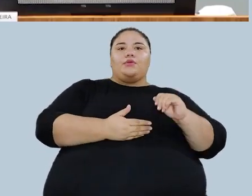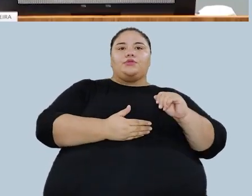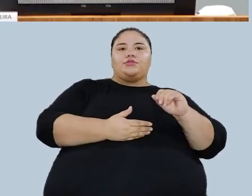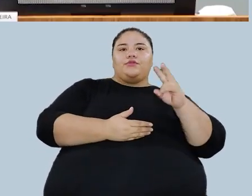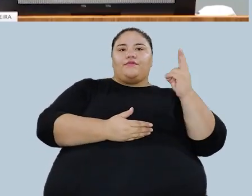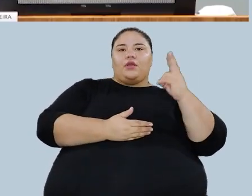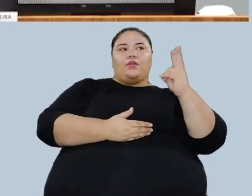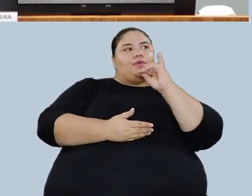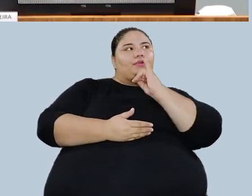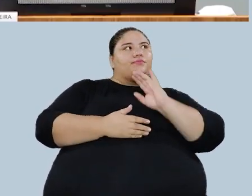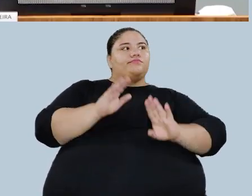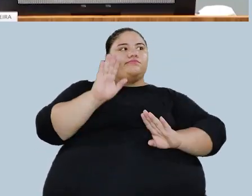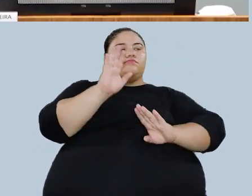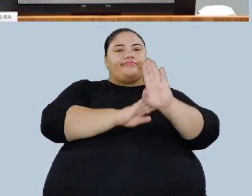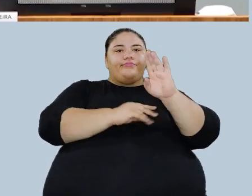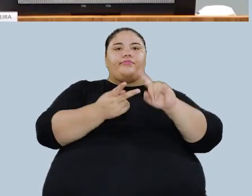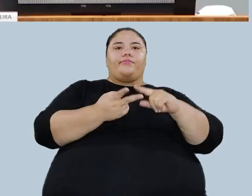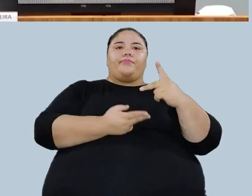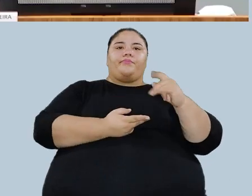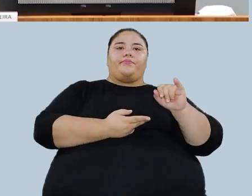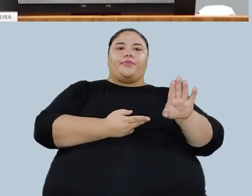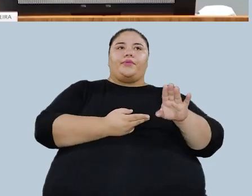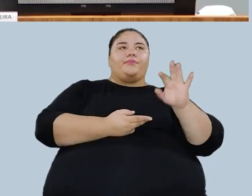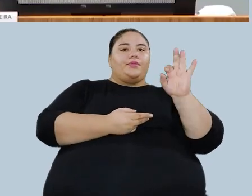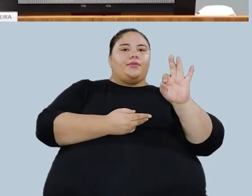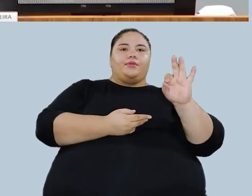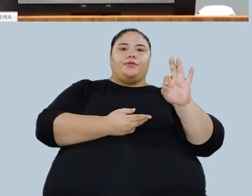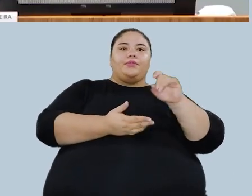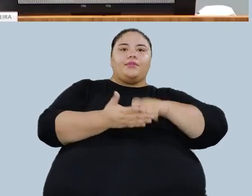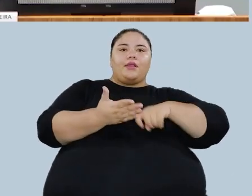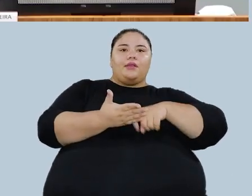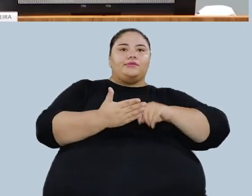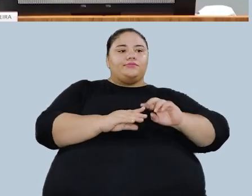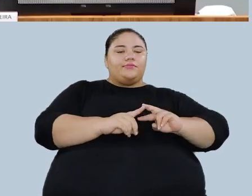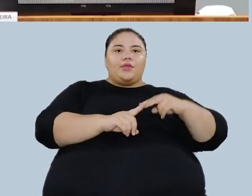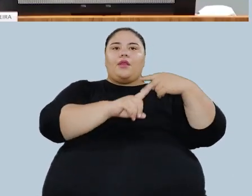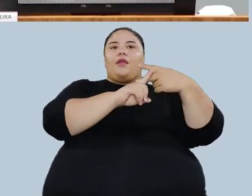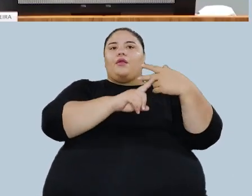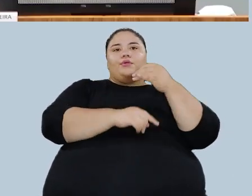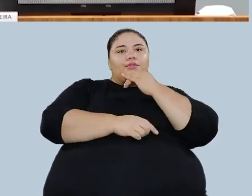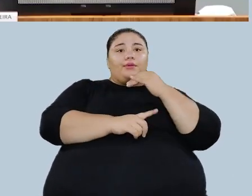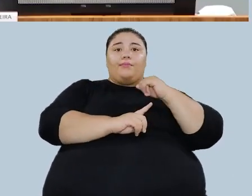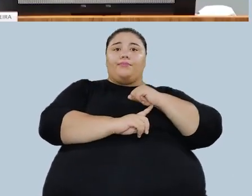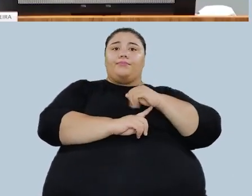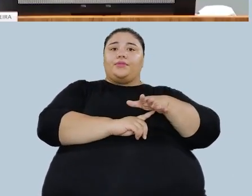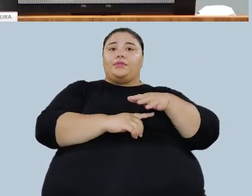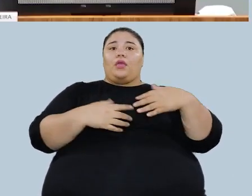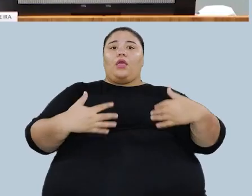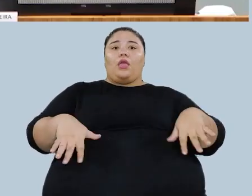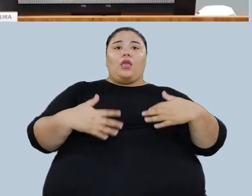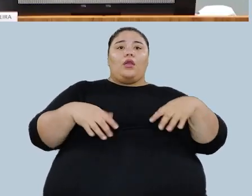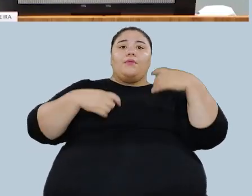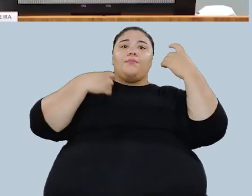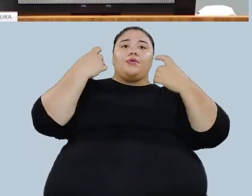o PIB crescendo a taxas extremamente relevantes e, ao mesmo tempo, o Banco Central